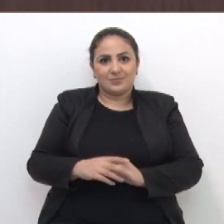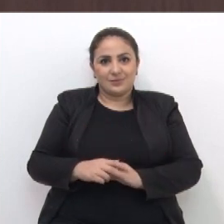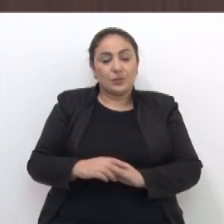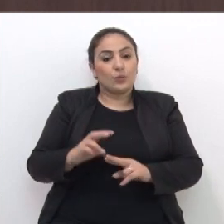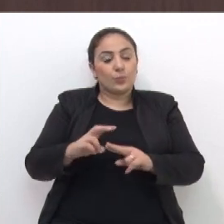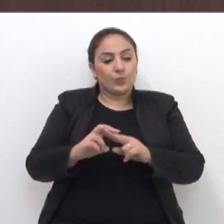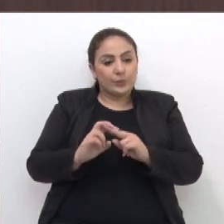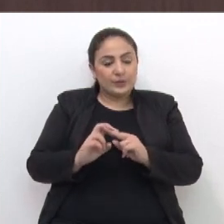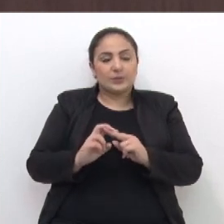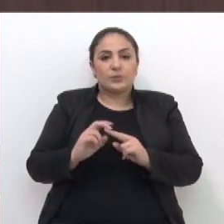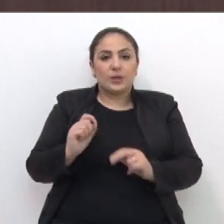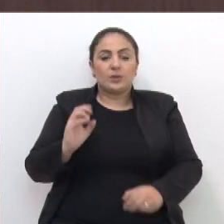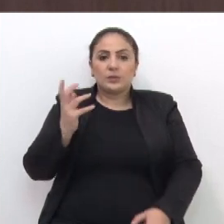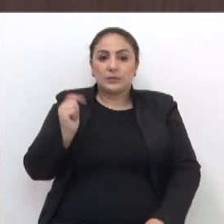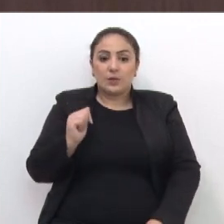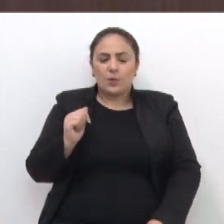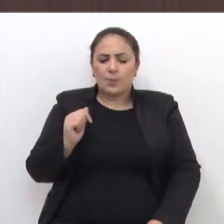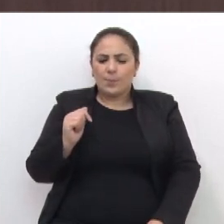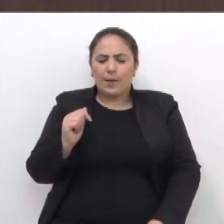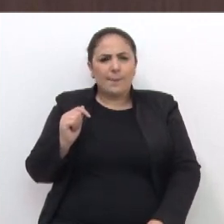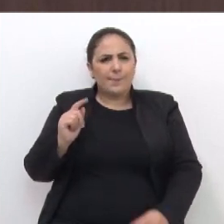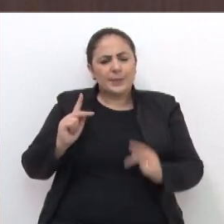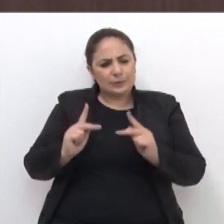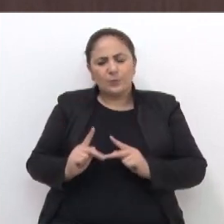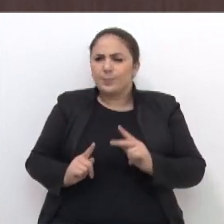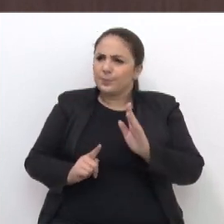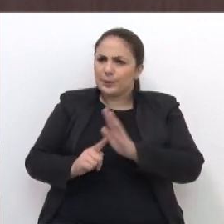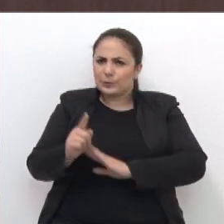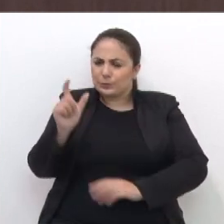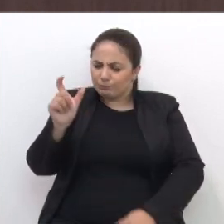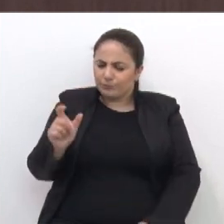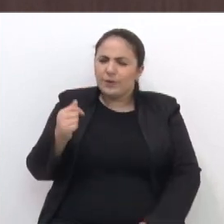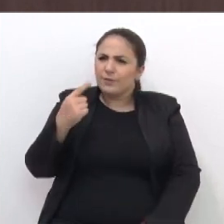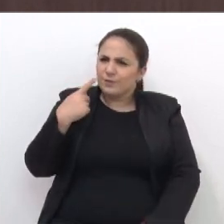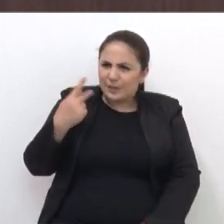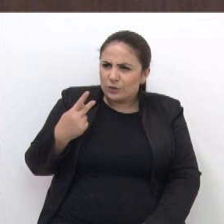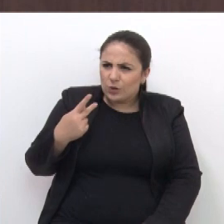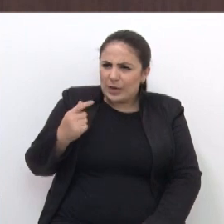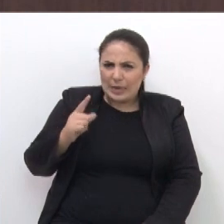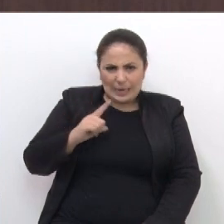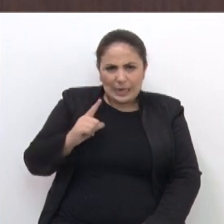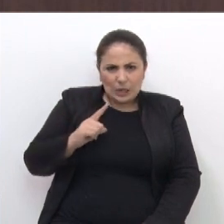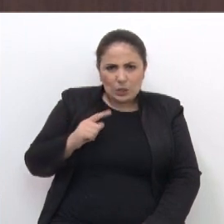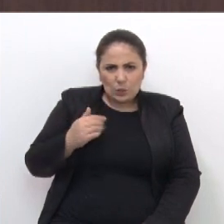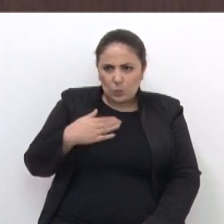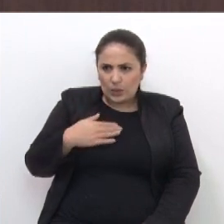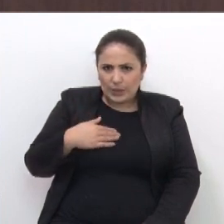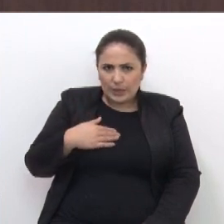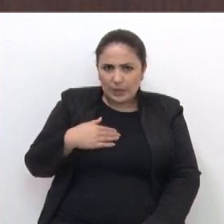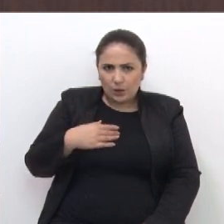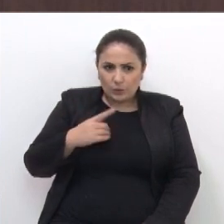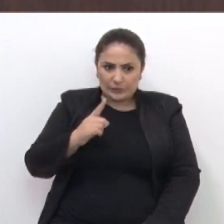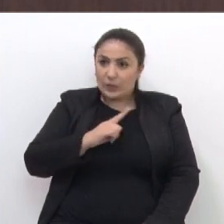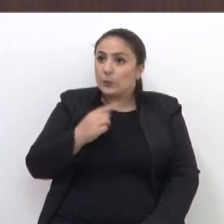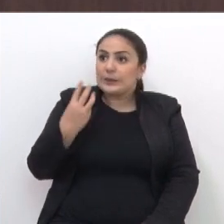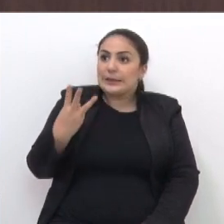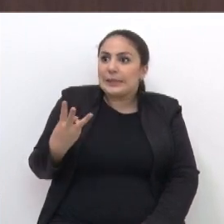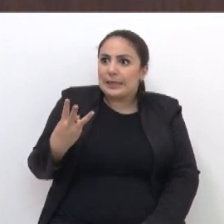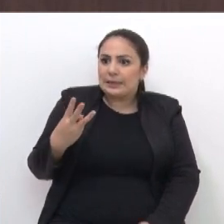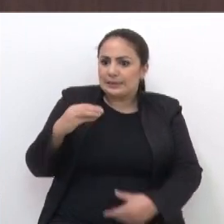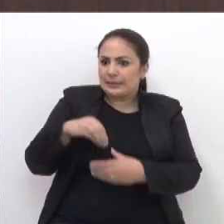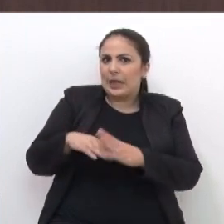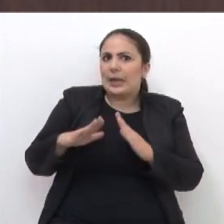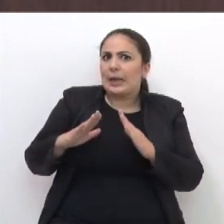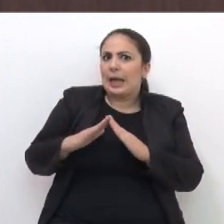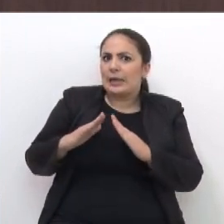senhora, ela me indagou, me questionou, vereador, eu estou com 3 aqui de